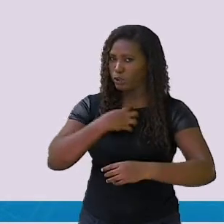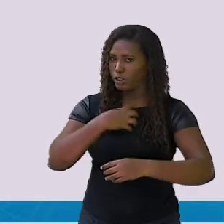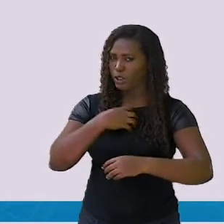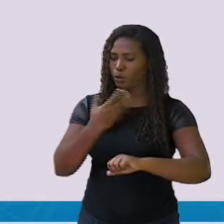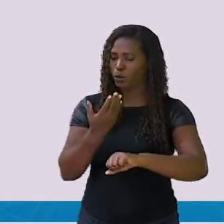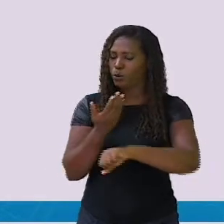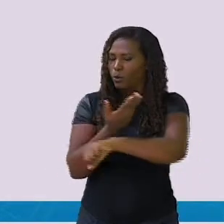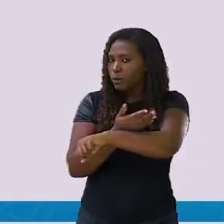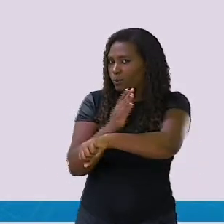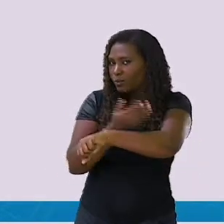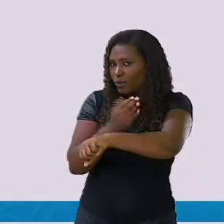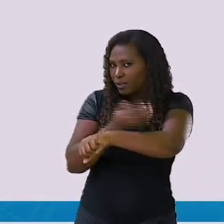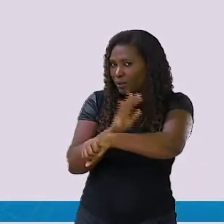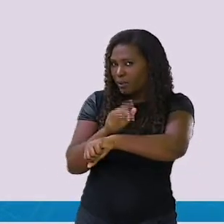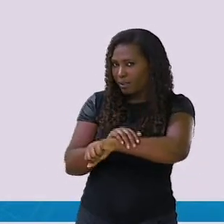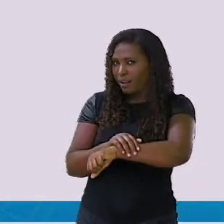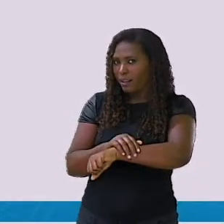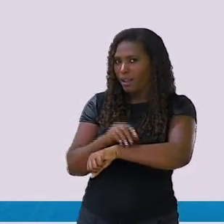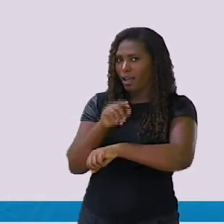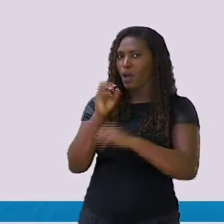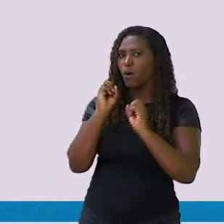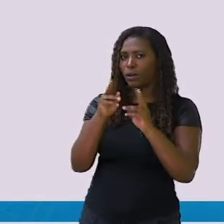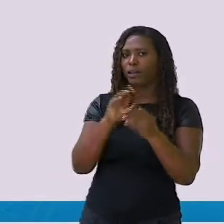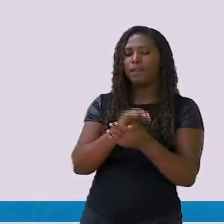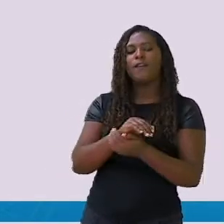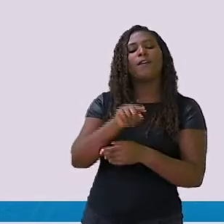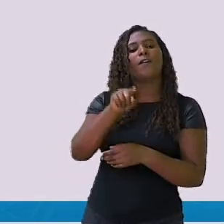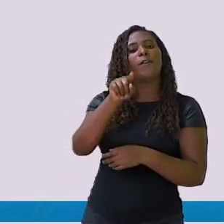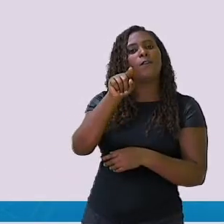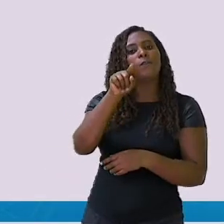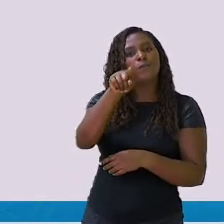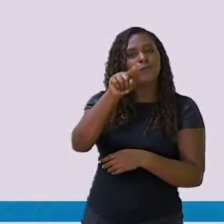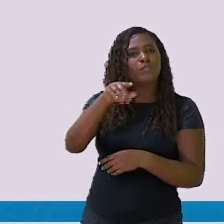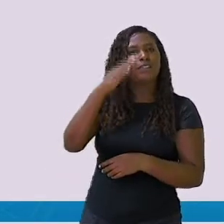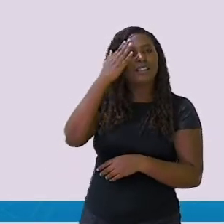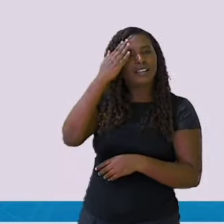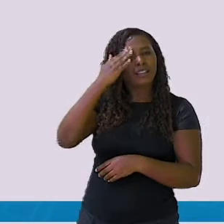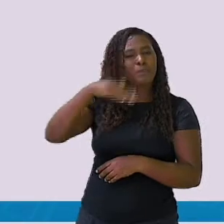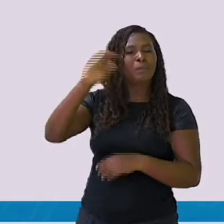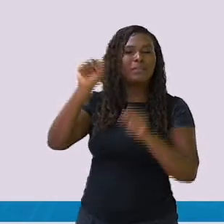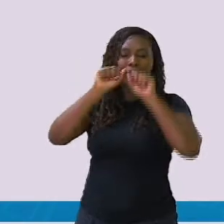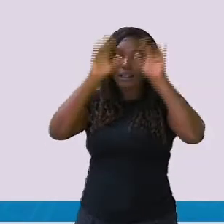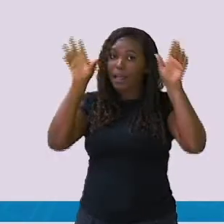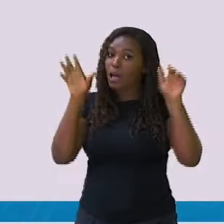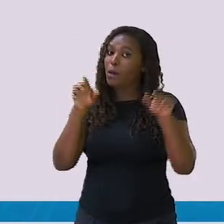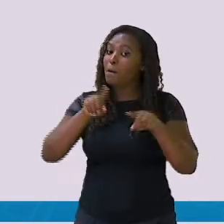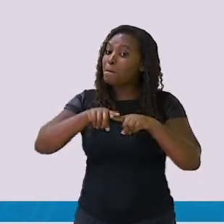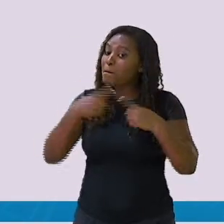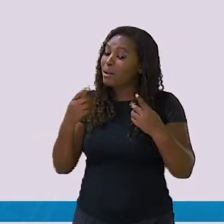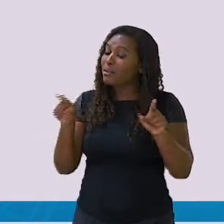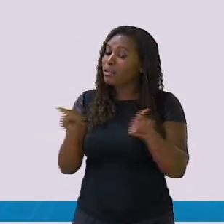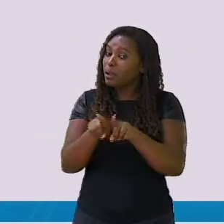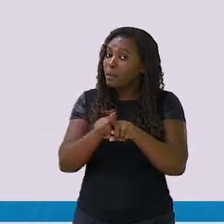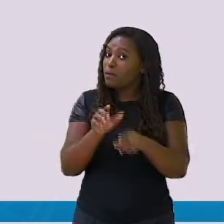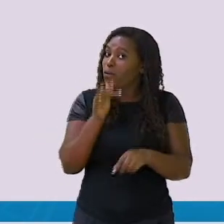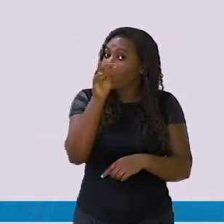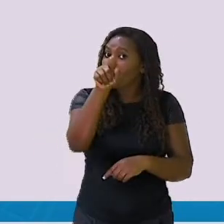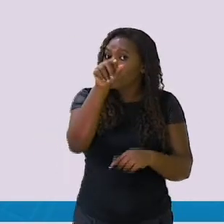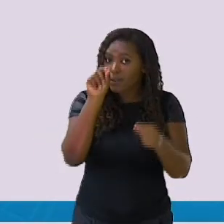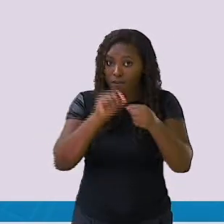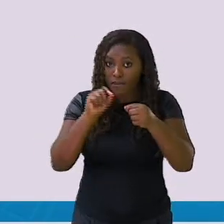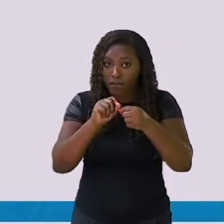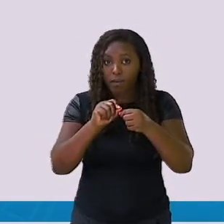que vocês entenderem o que é o mapa mental, construir mapas mentais, tá bom? Isso é muito importante. Então,